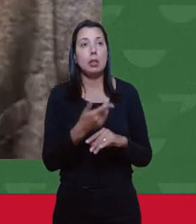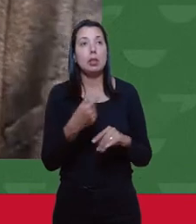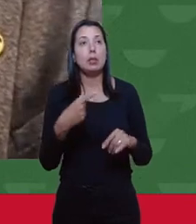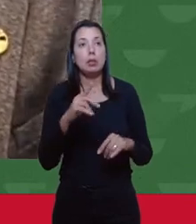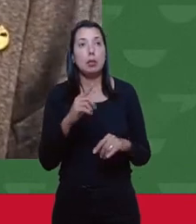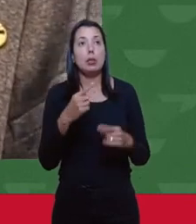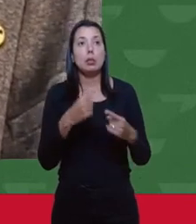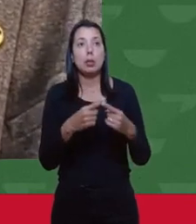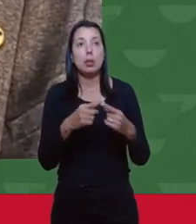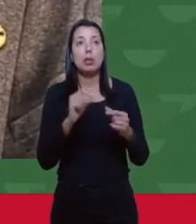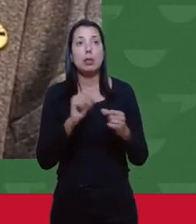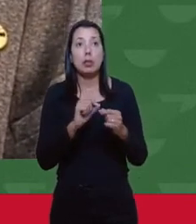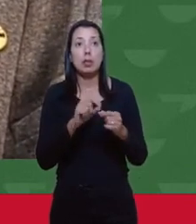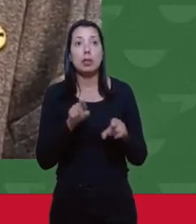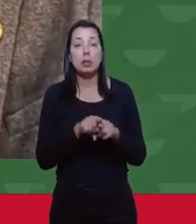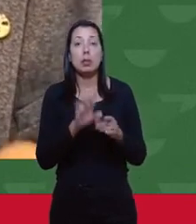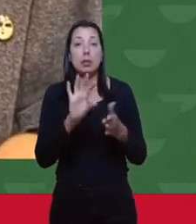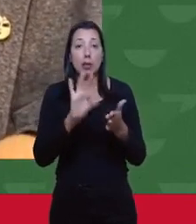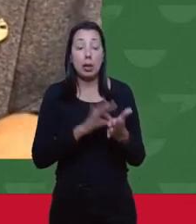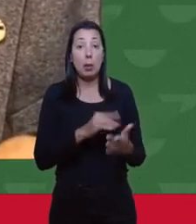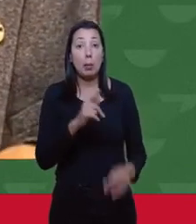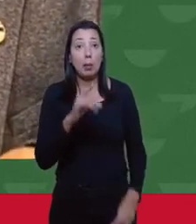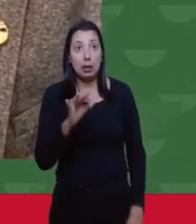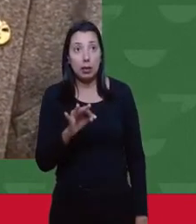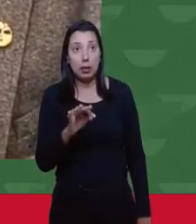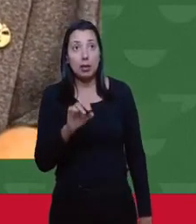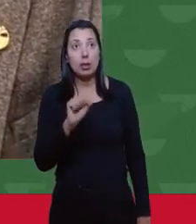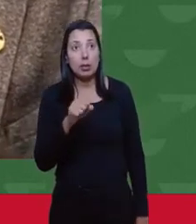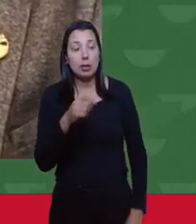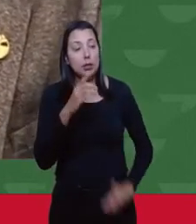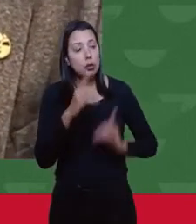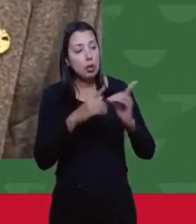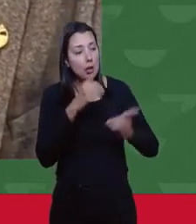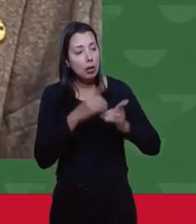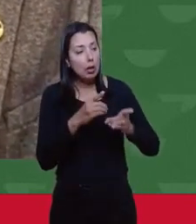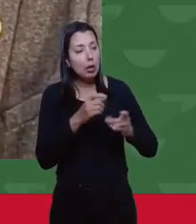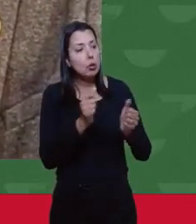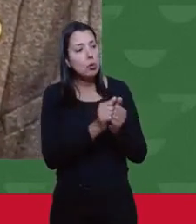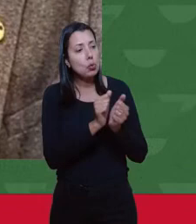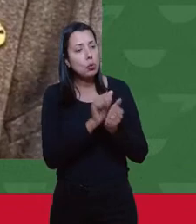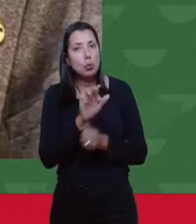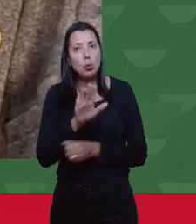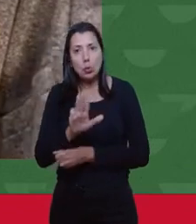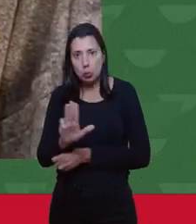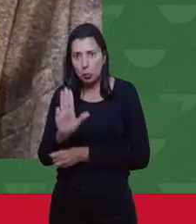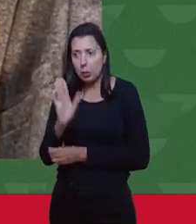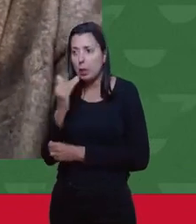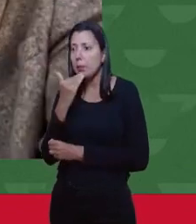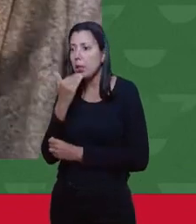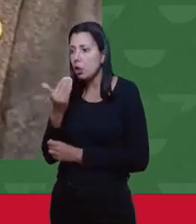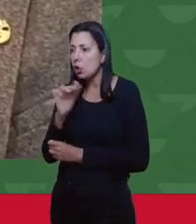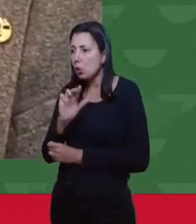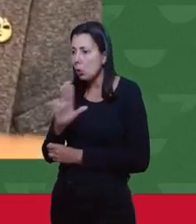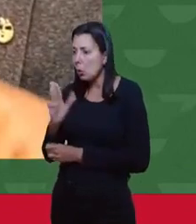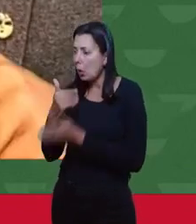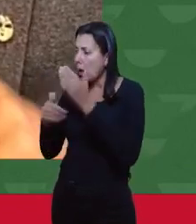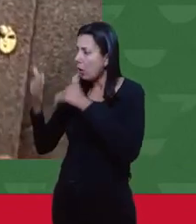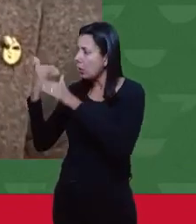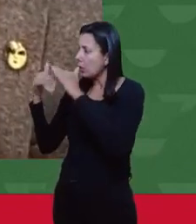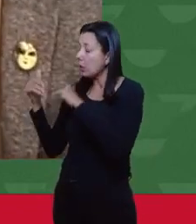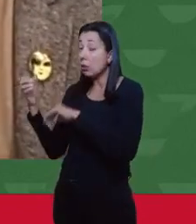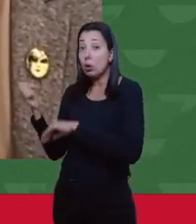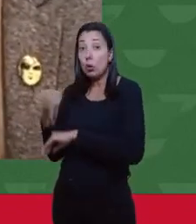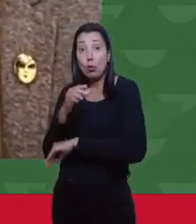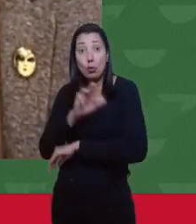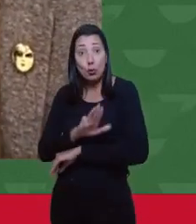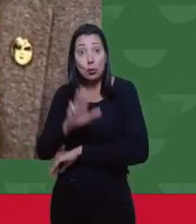foi um dos motivos que me fez, inclusive, me filiar ao PT. Quer dizer, qual era a minha maneira de dialogar diretamente com Lula? E de impedir que Lula retroceda, que o novo